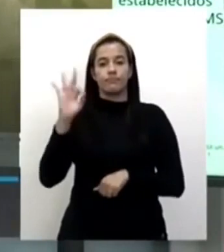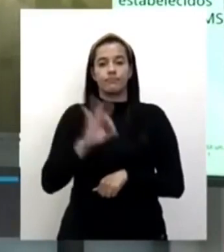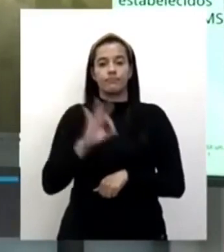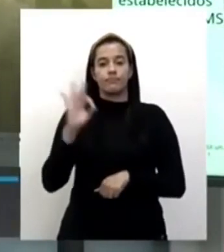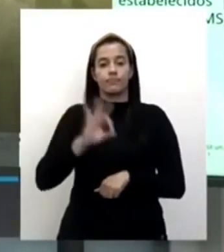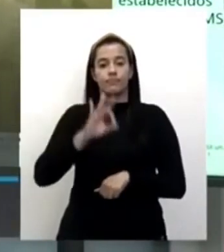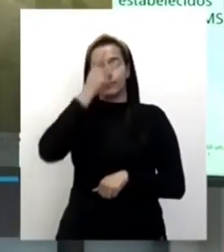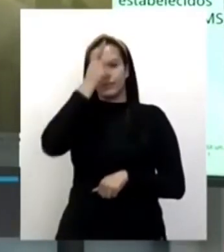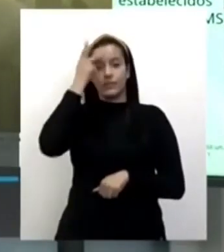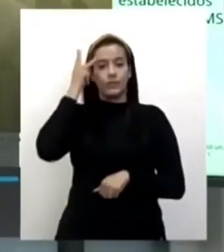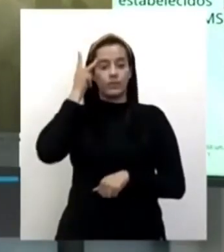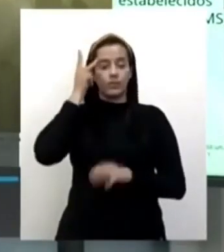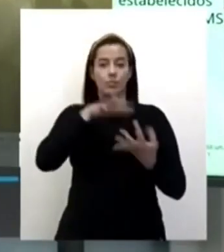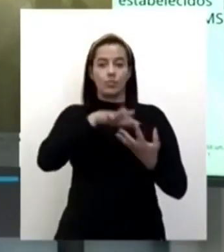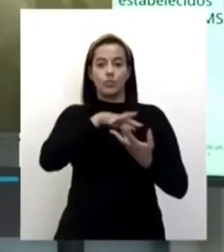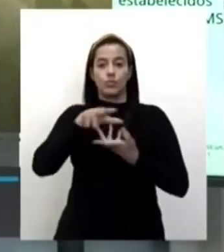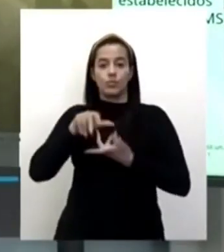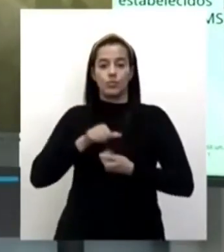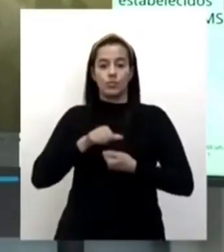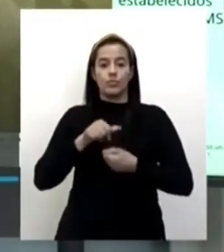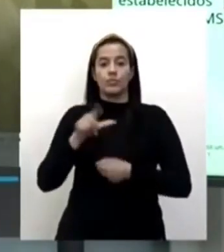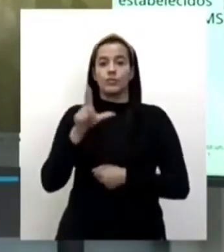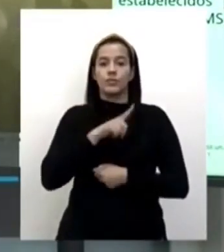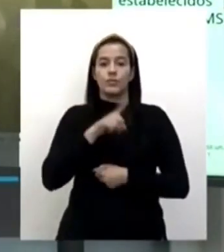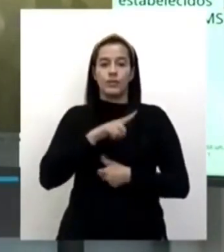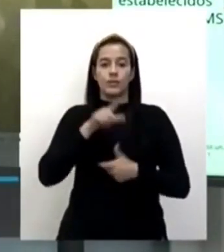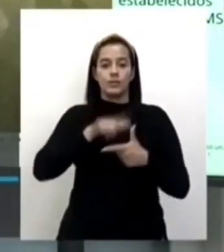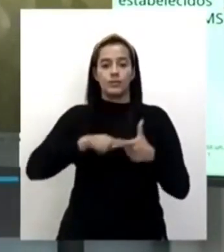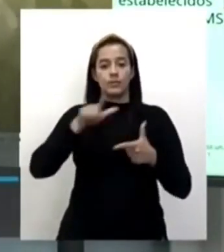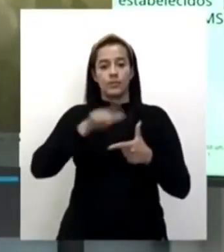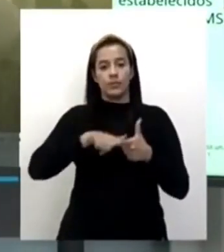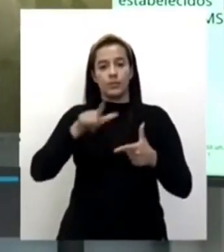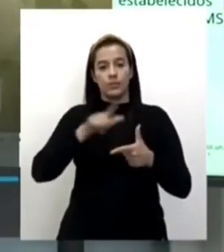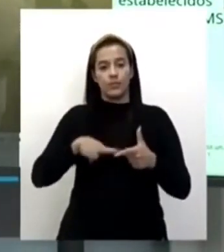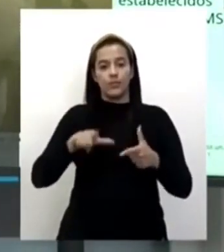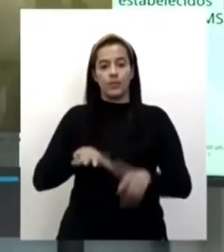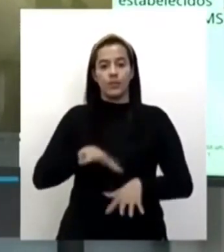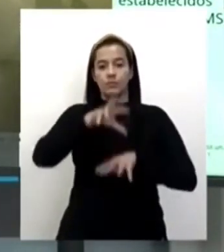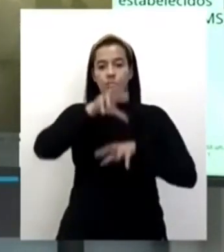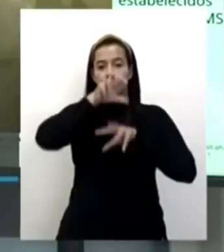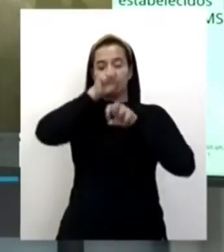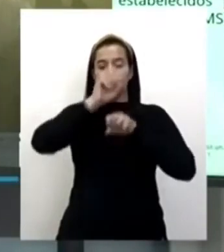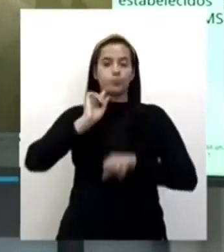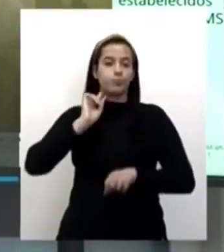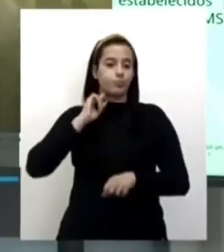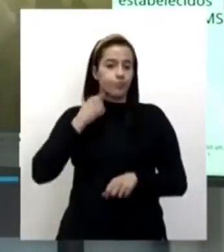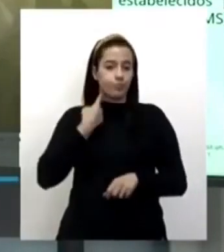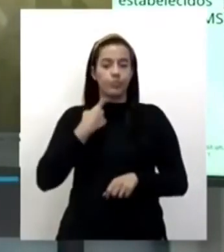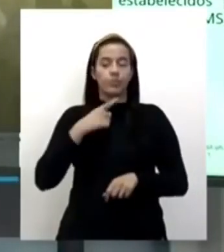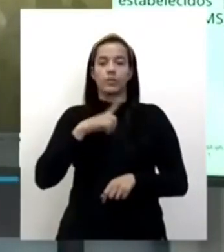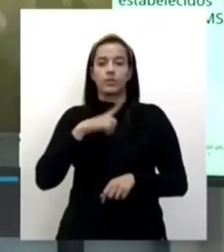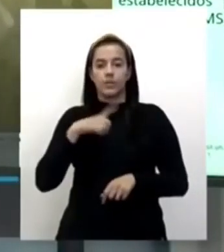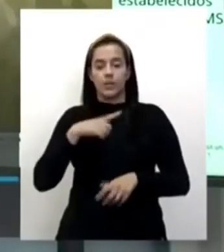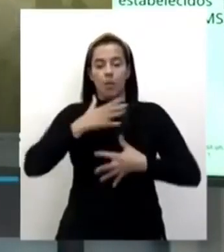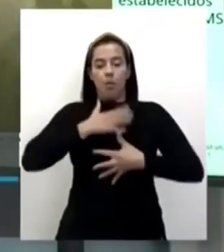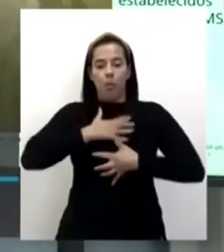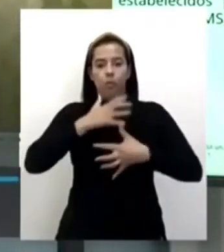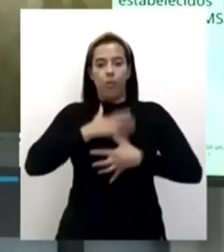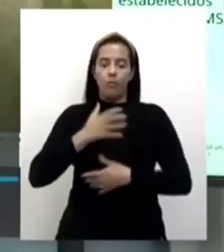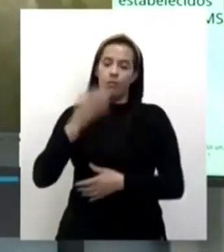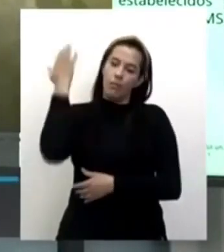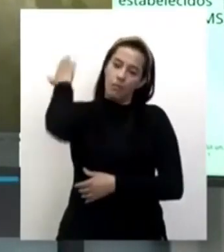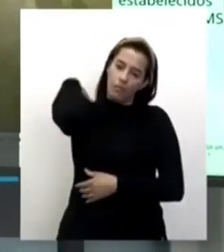pessoas no mundo tem esse problema grave, que é a poluição atmosférica, que quem sofre de bronquite,